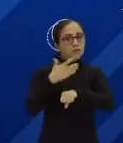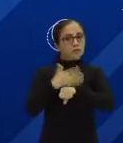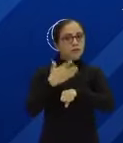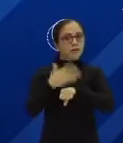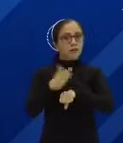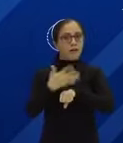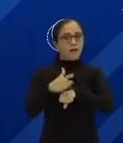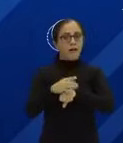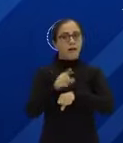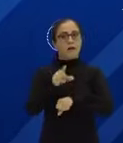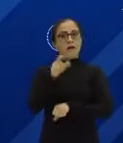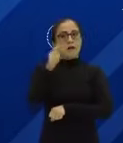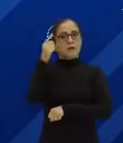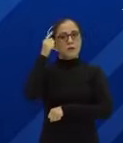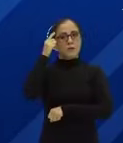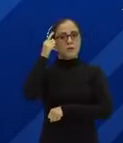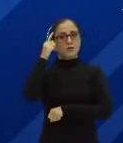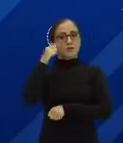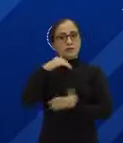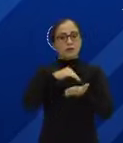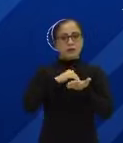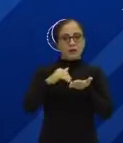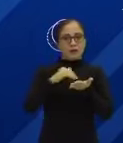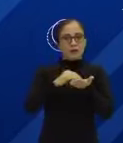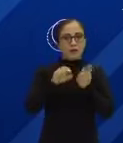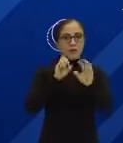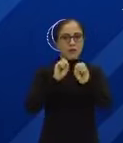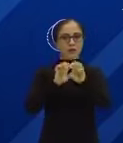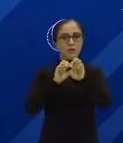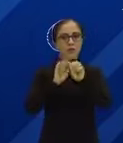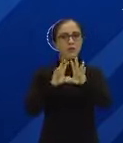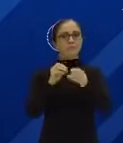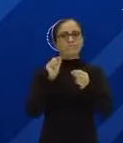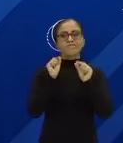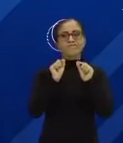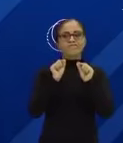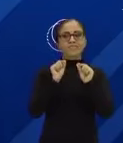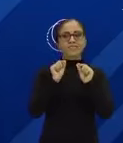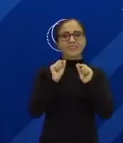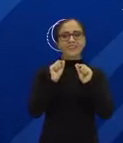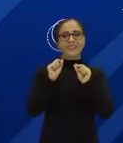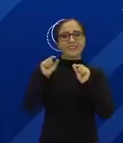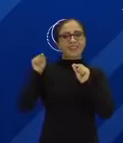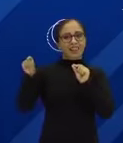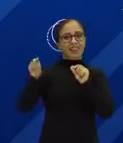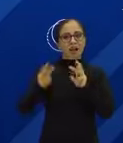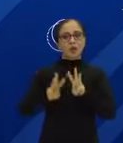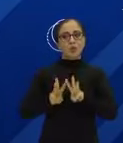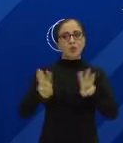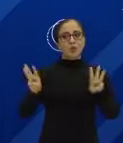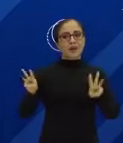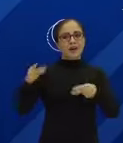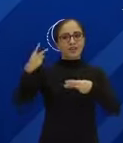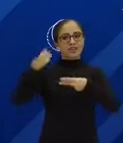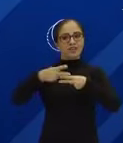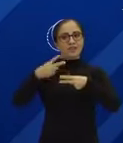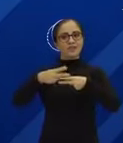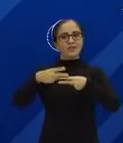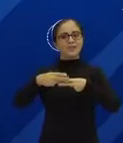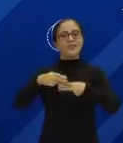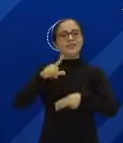nisso, a Secretaria de Educação disponibilizou para você vários exercícios lá no seu site. Basta que você entre